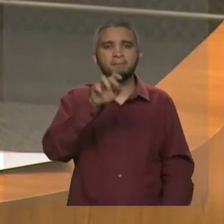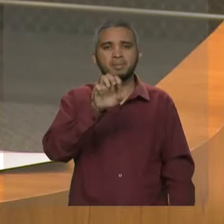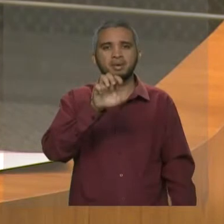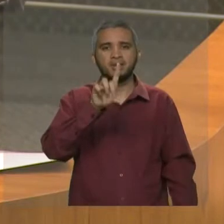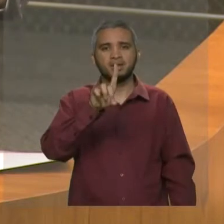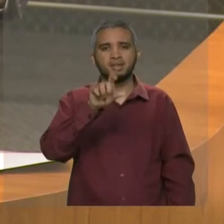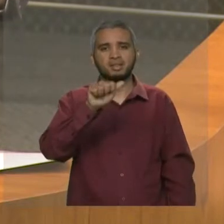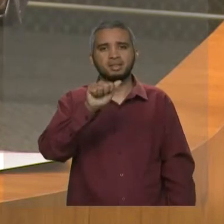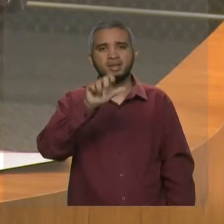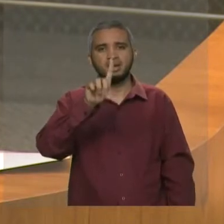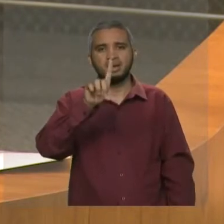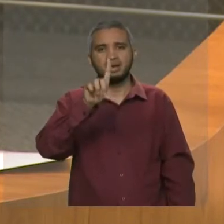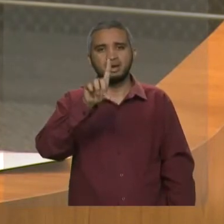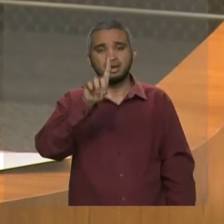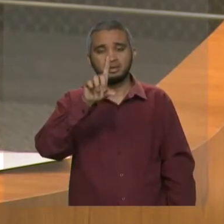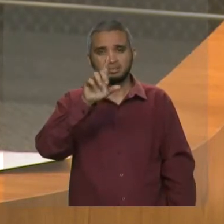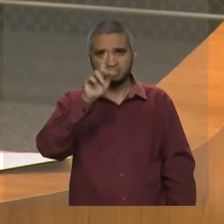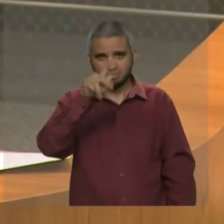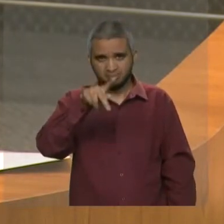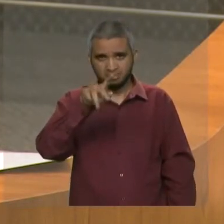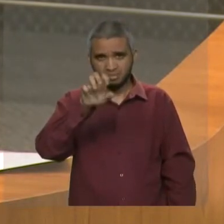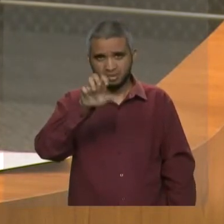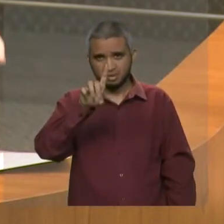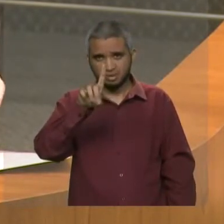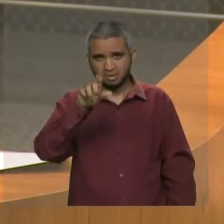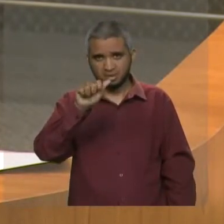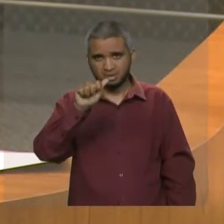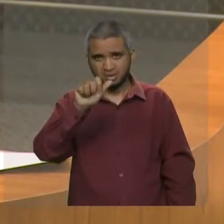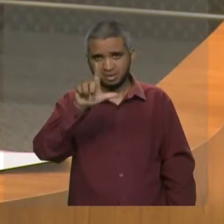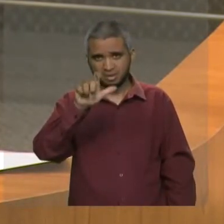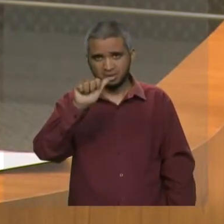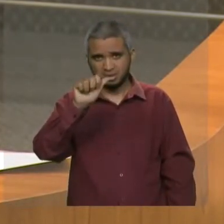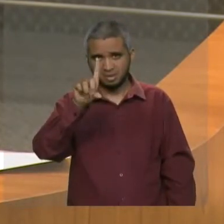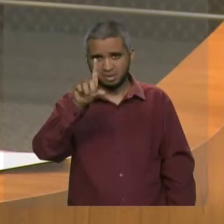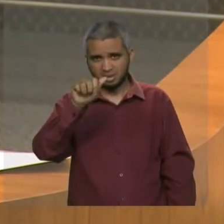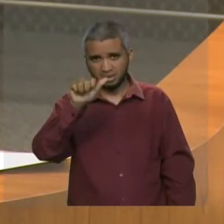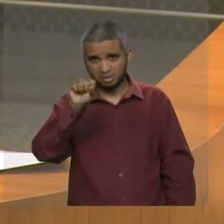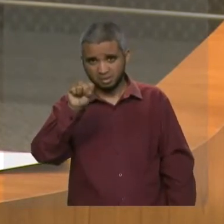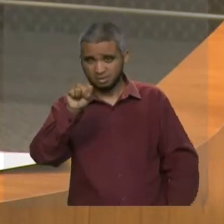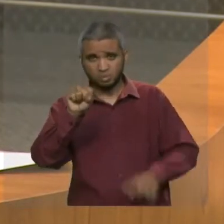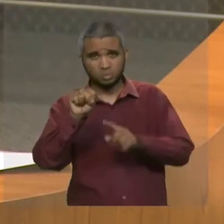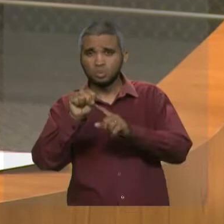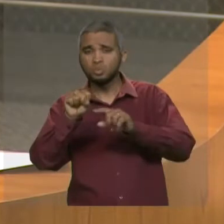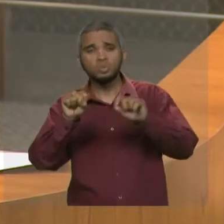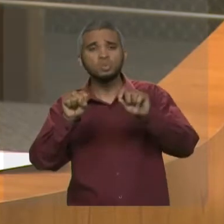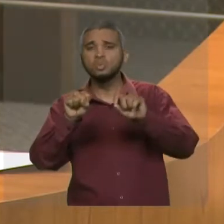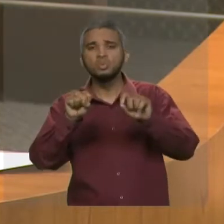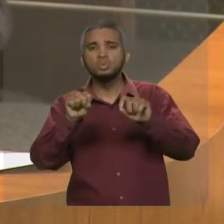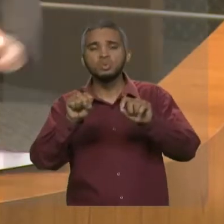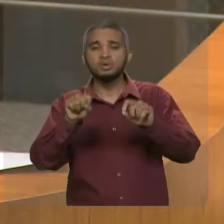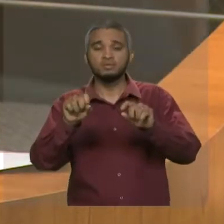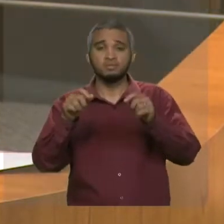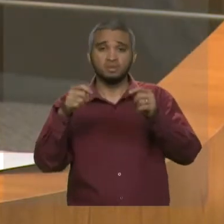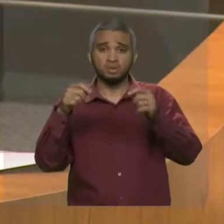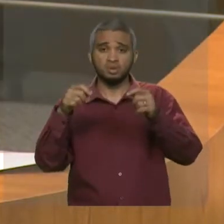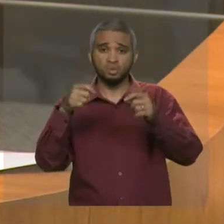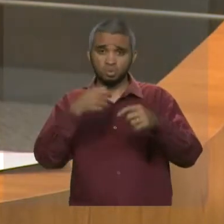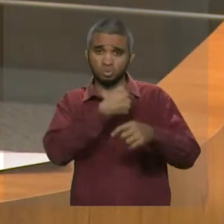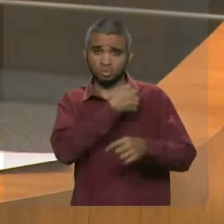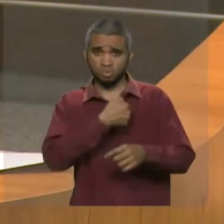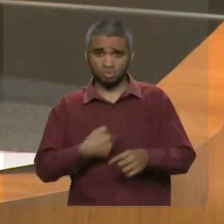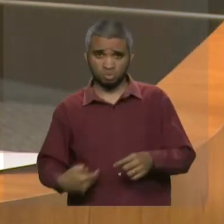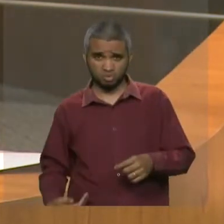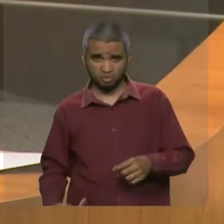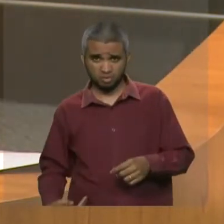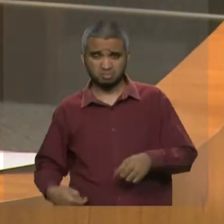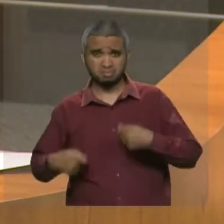uma reserva do Tesouro do Estado no FEPA para que o FEPA não quebre. É isso que ele devia fazer. Pegava dinheiro do Tesouro